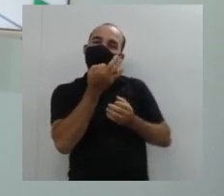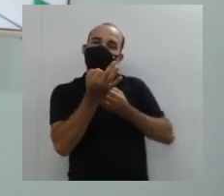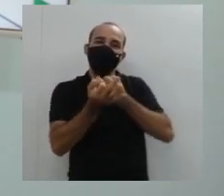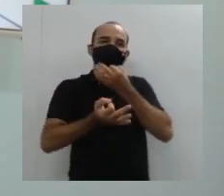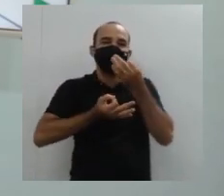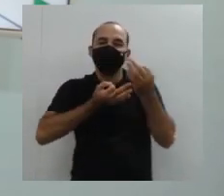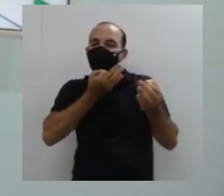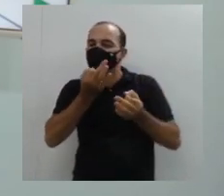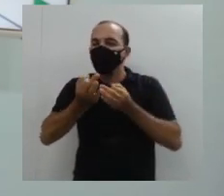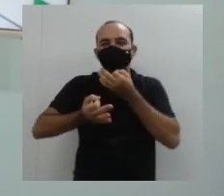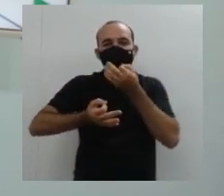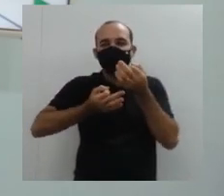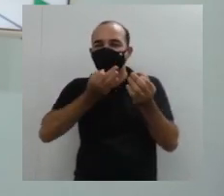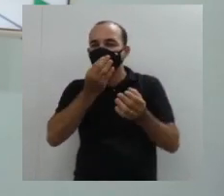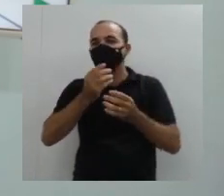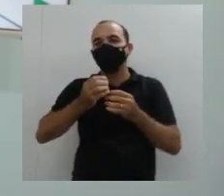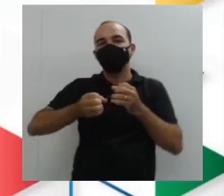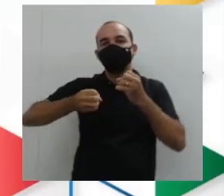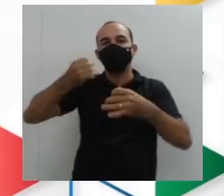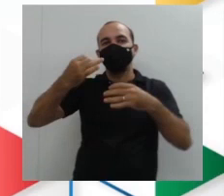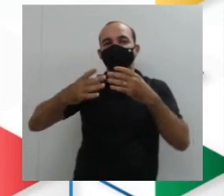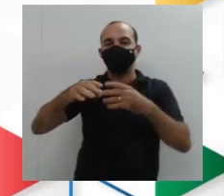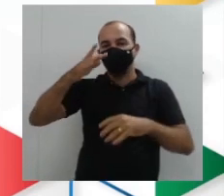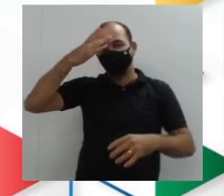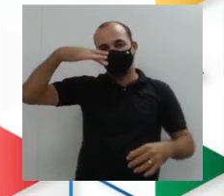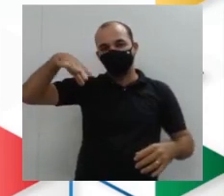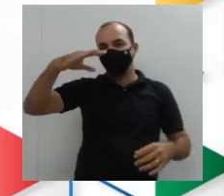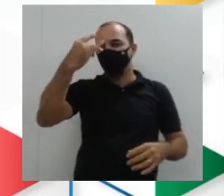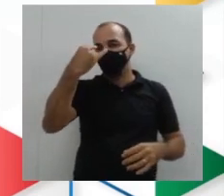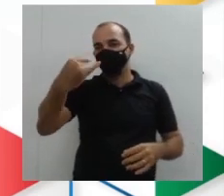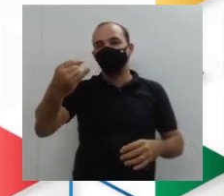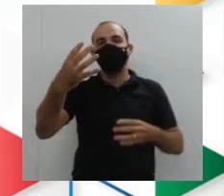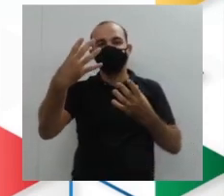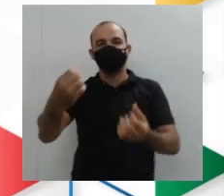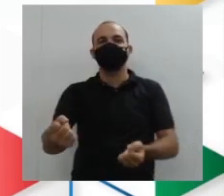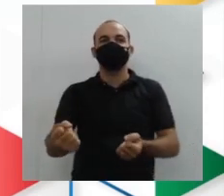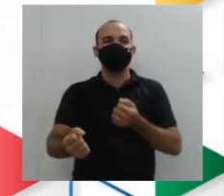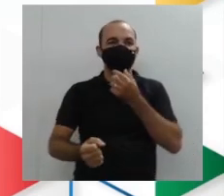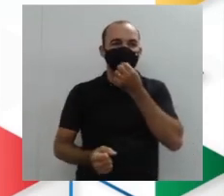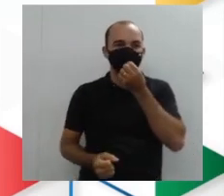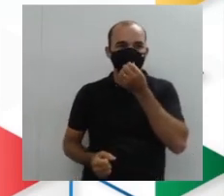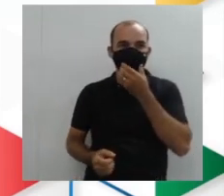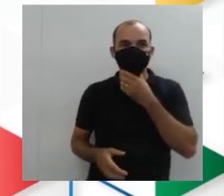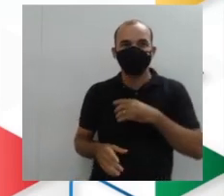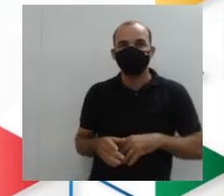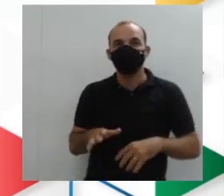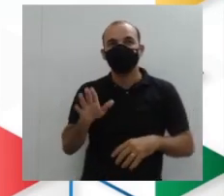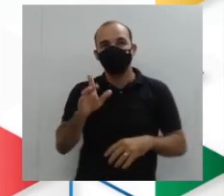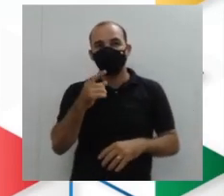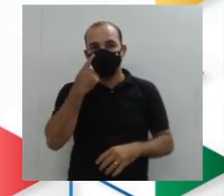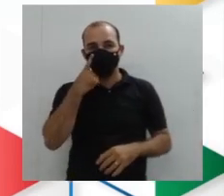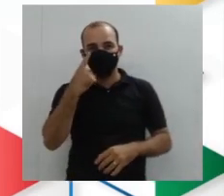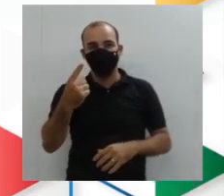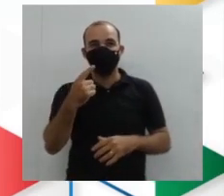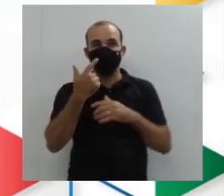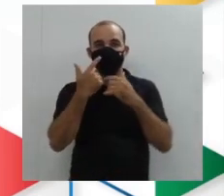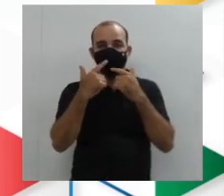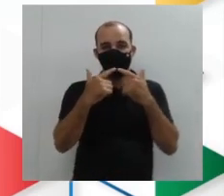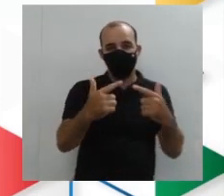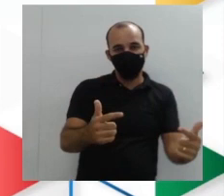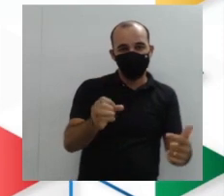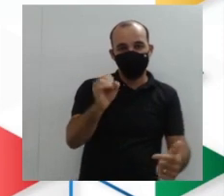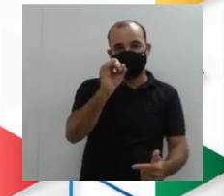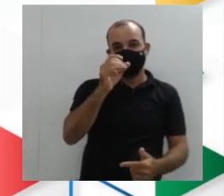determinado produto. E aqui na tela trago para vocês, olha aí, a linguagem visual, olha aí, quente,